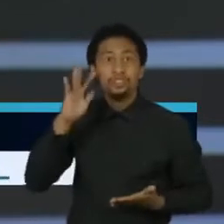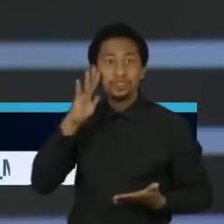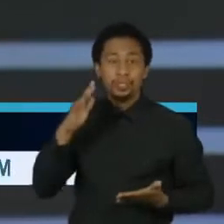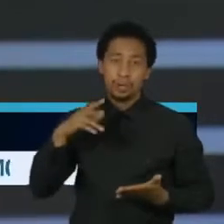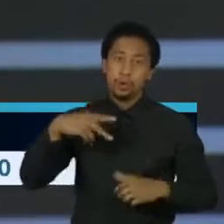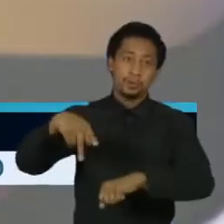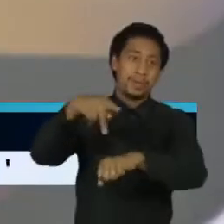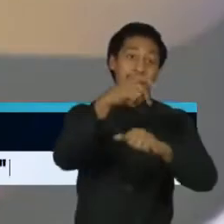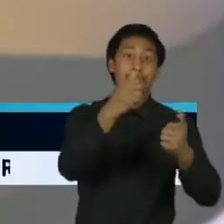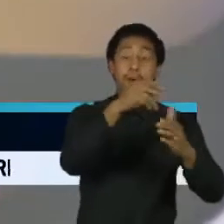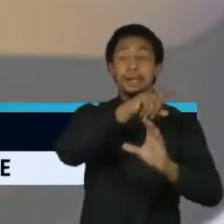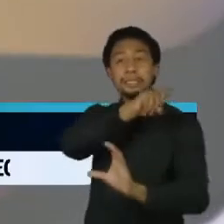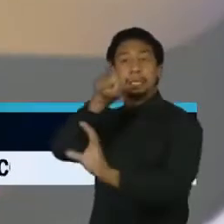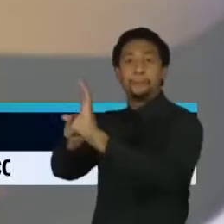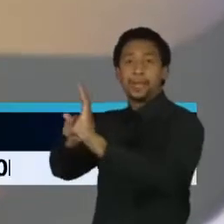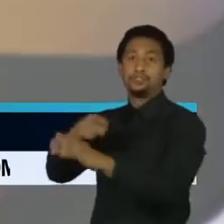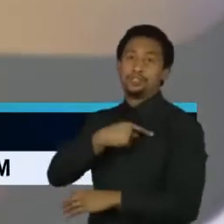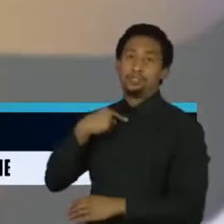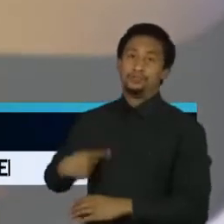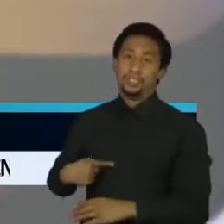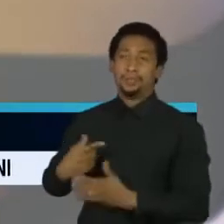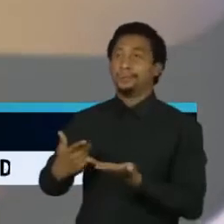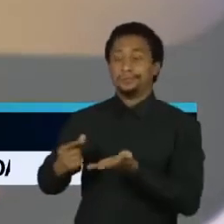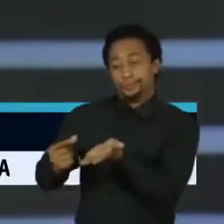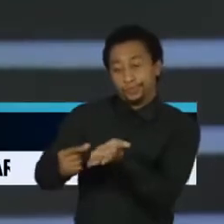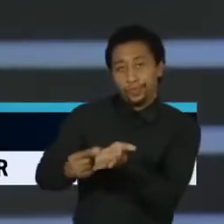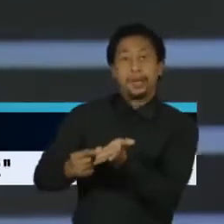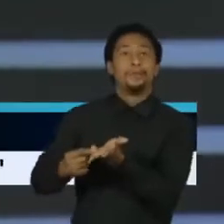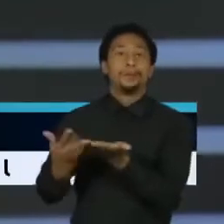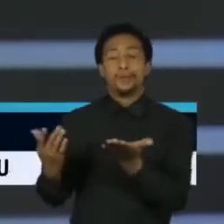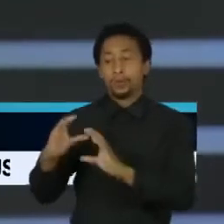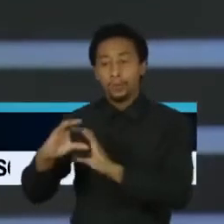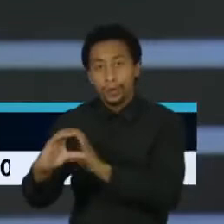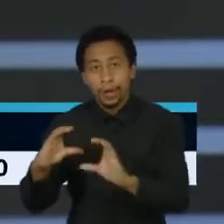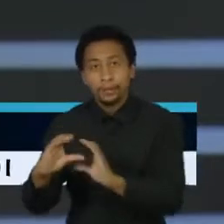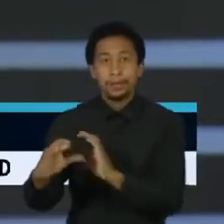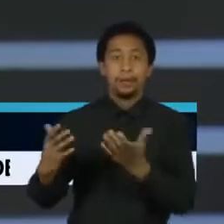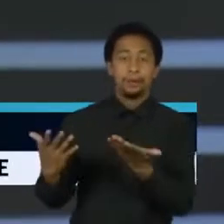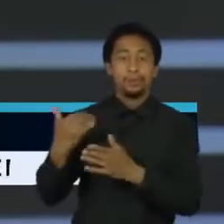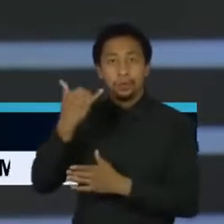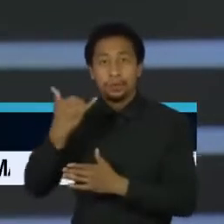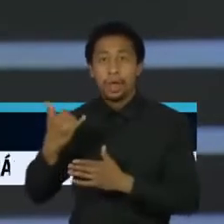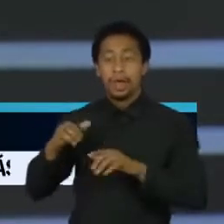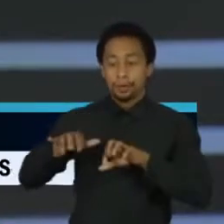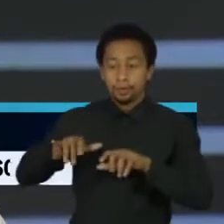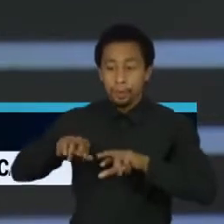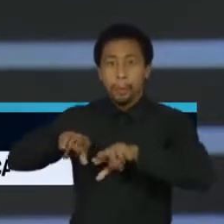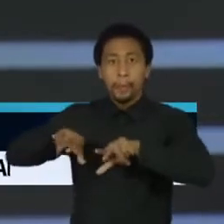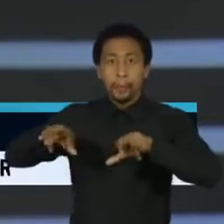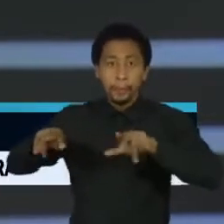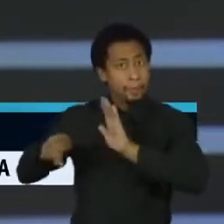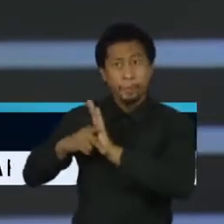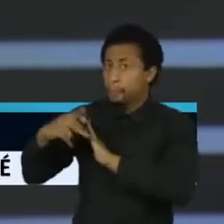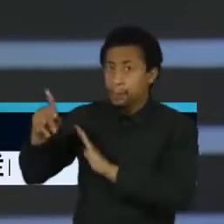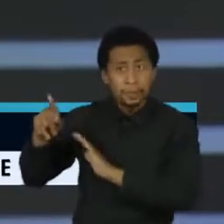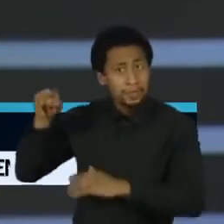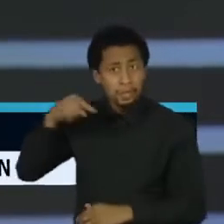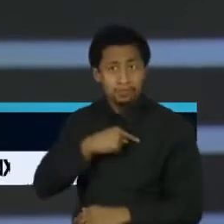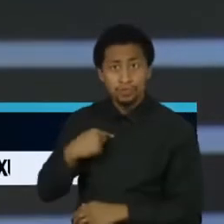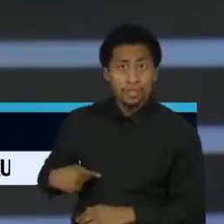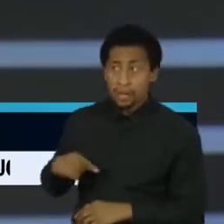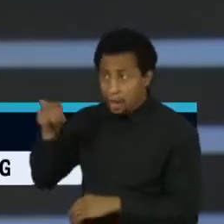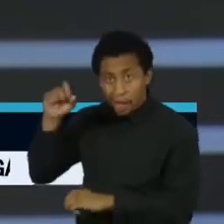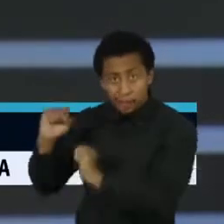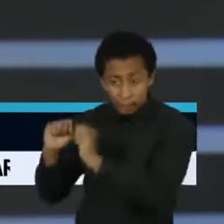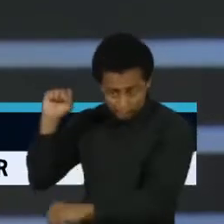conectividade, aparelho, cadeias produtivas, automobilística ficou sem toda a estrutura dela. Então, você para